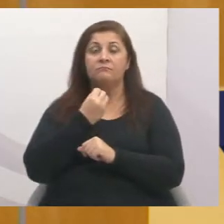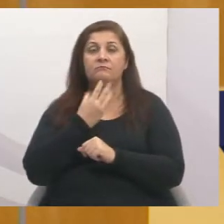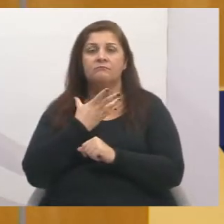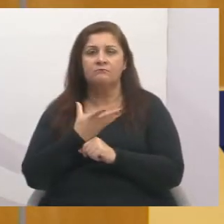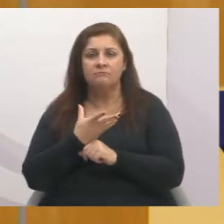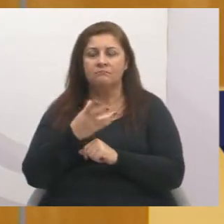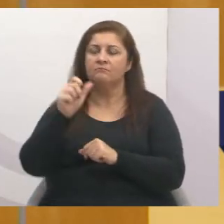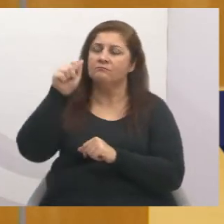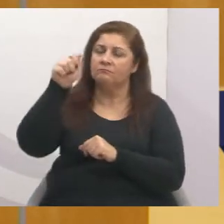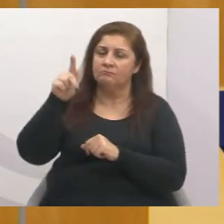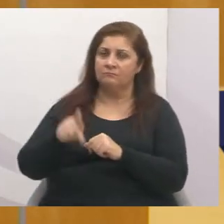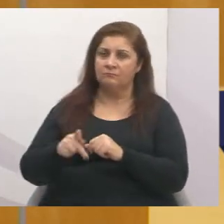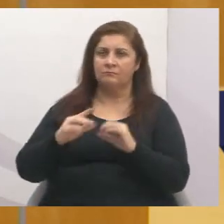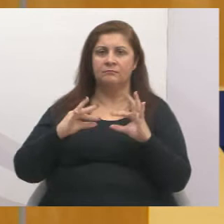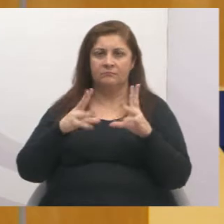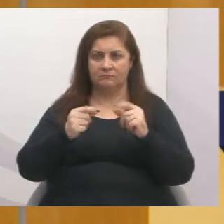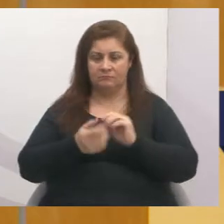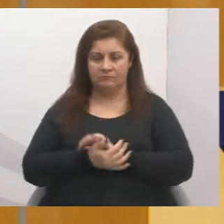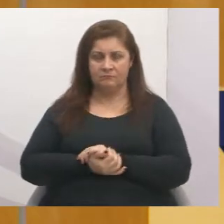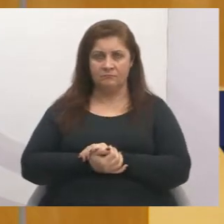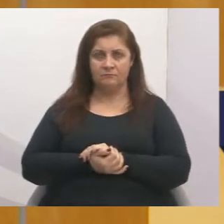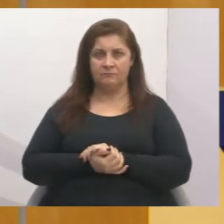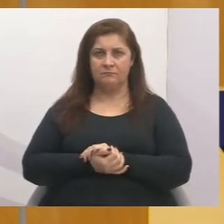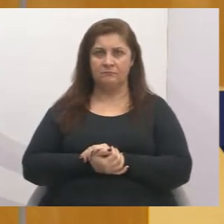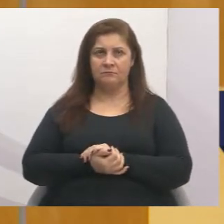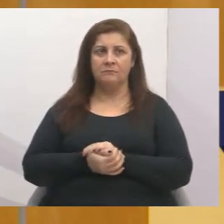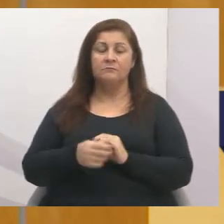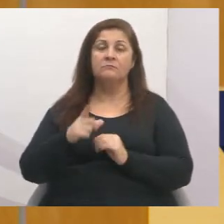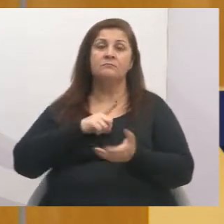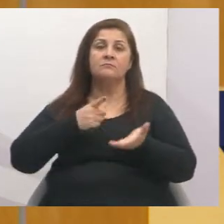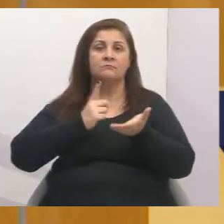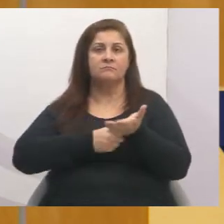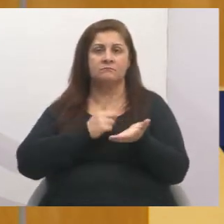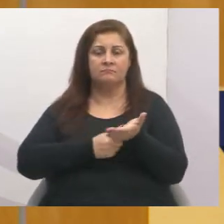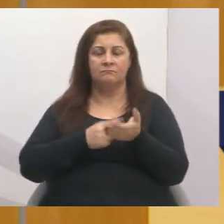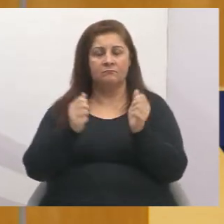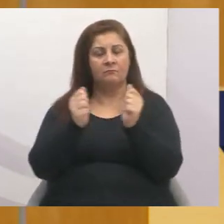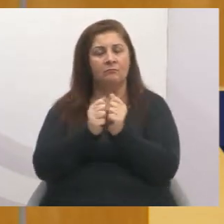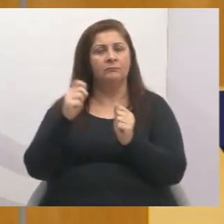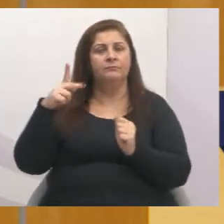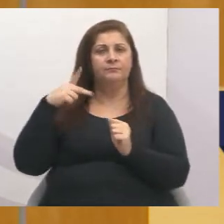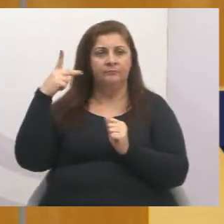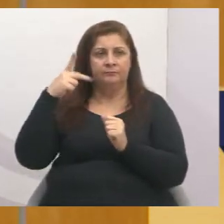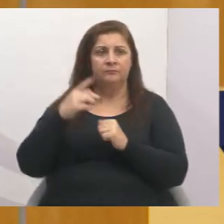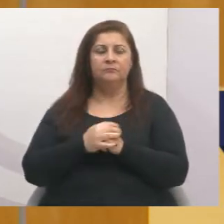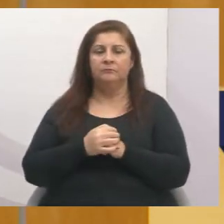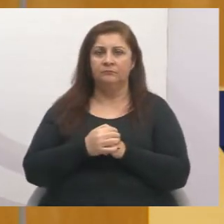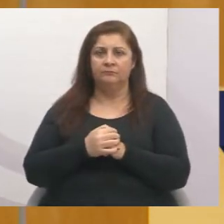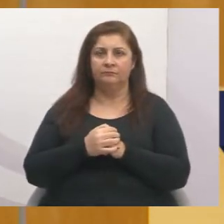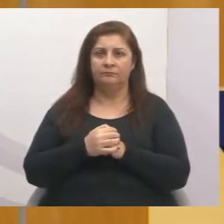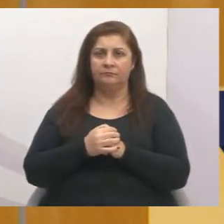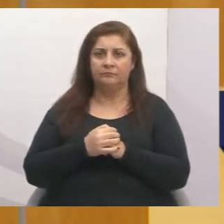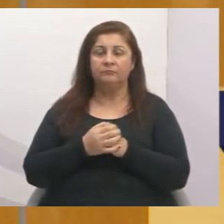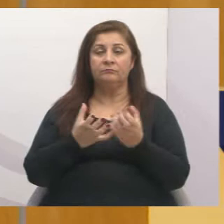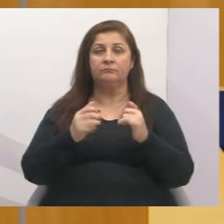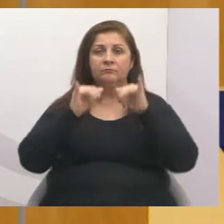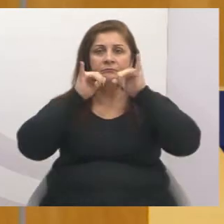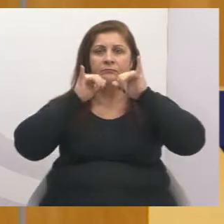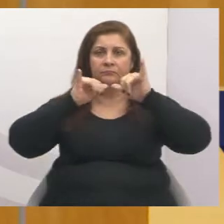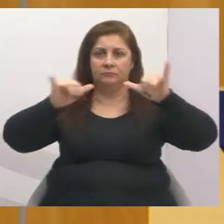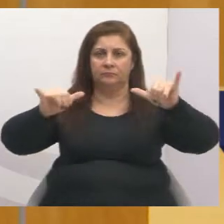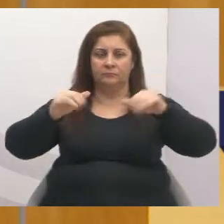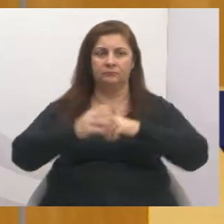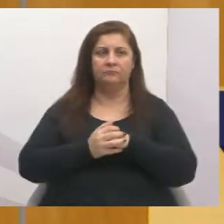de aposentadorias e pensões. Aqui nós assumimos alguns compromissos com os vereadores que eu faço questão de torná-los públicos. O